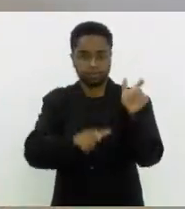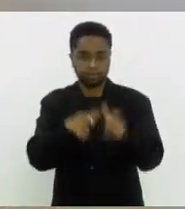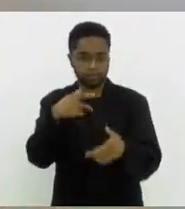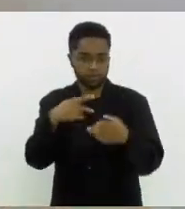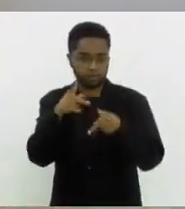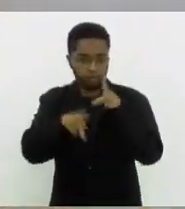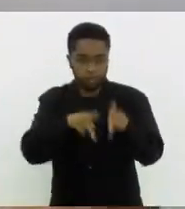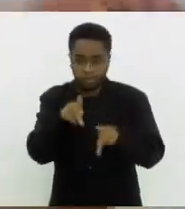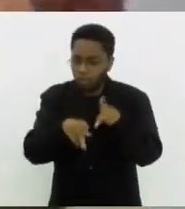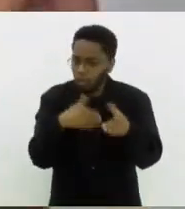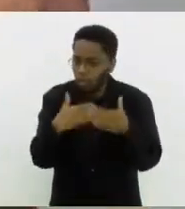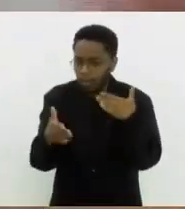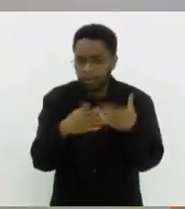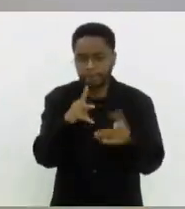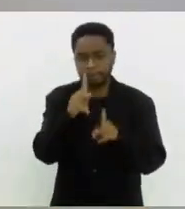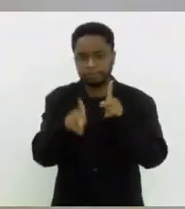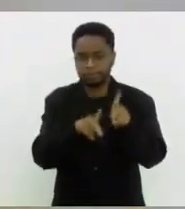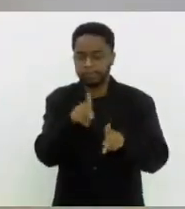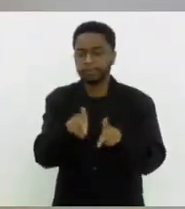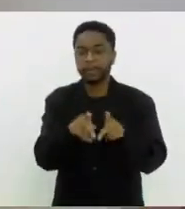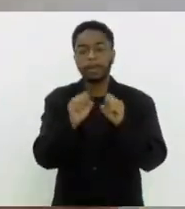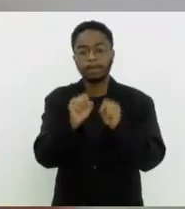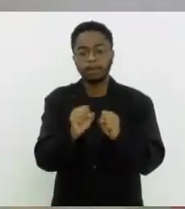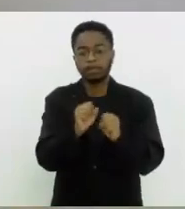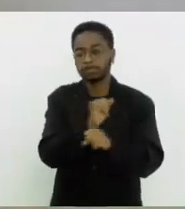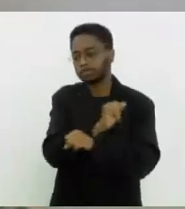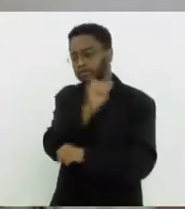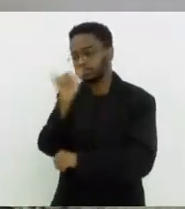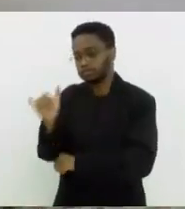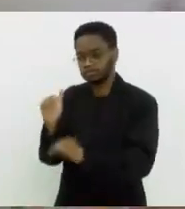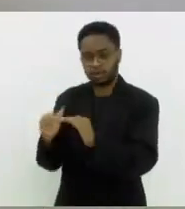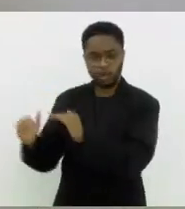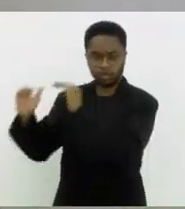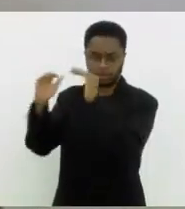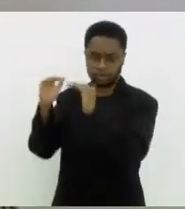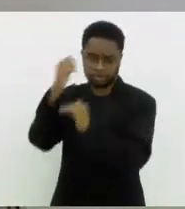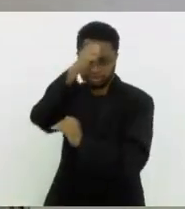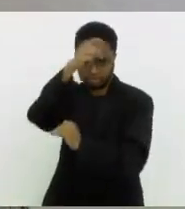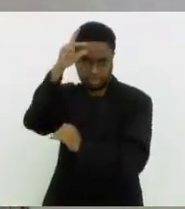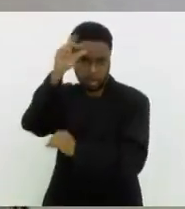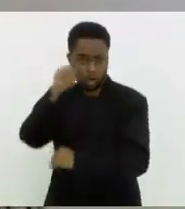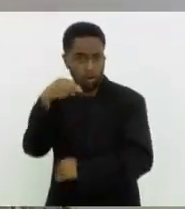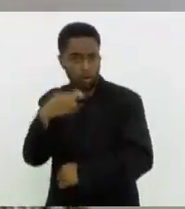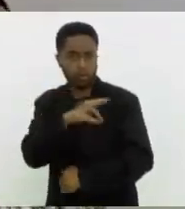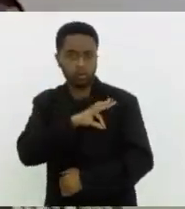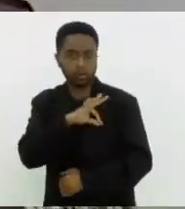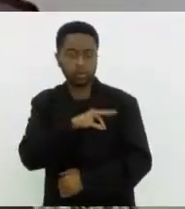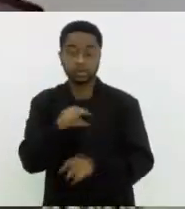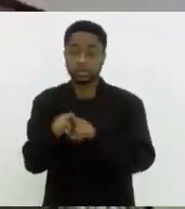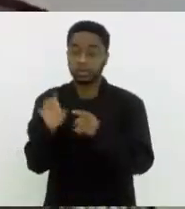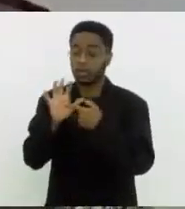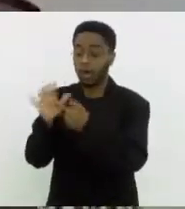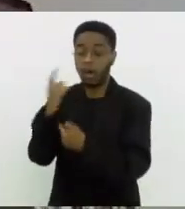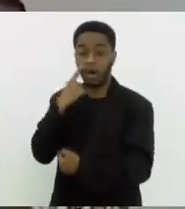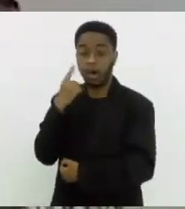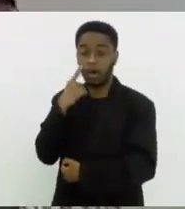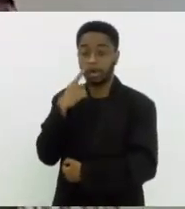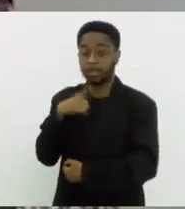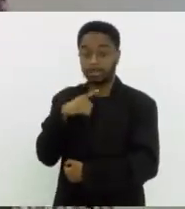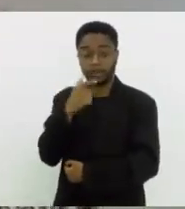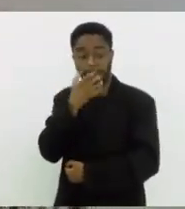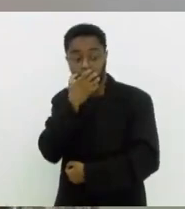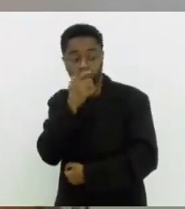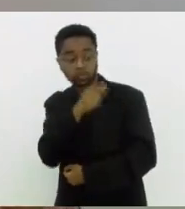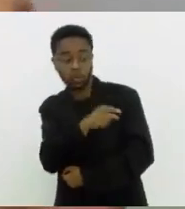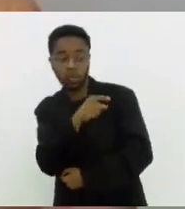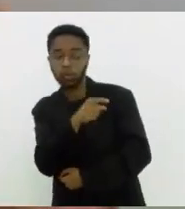exceção, pode chegar para qualquer autoridade municipal ou policial e apontar, olha, pitbull sem